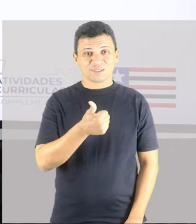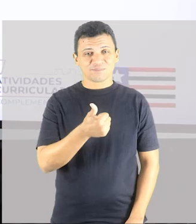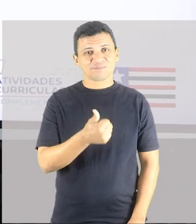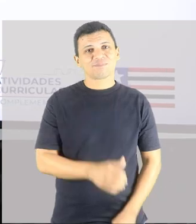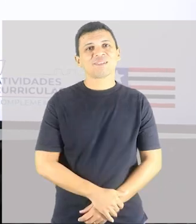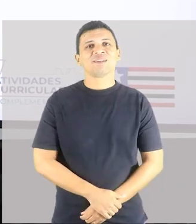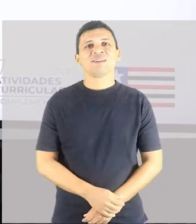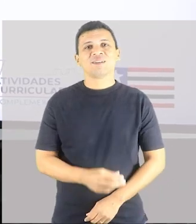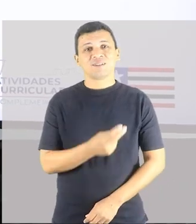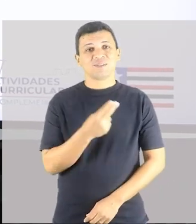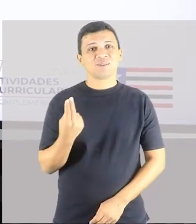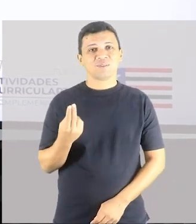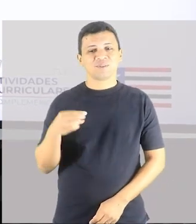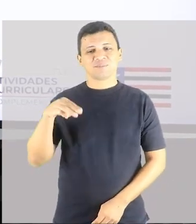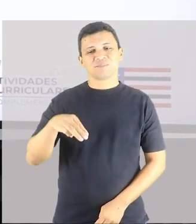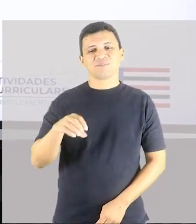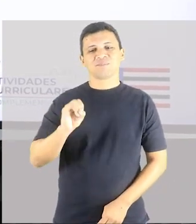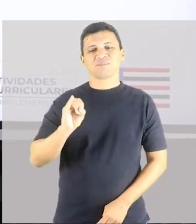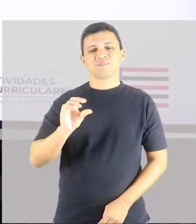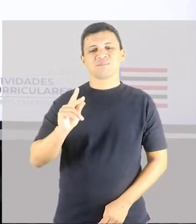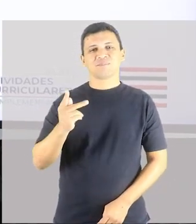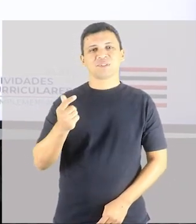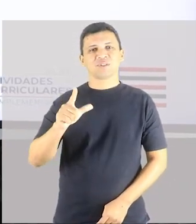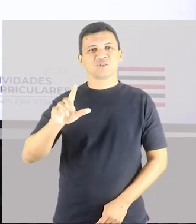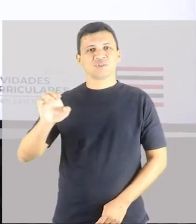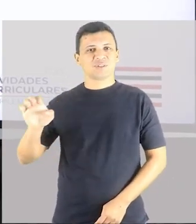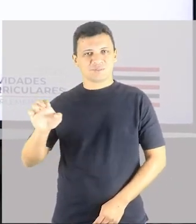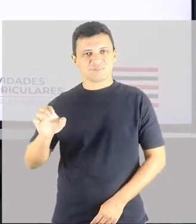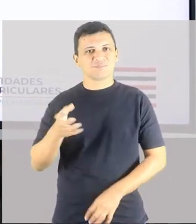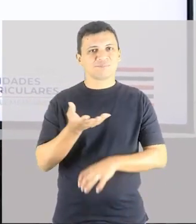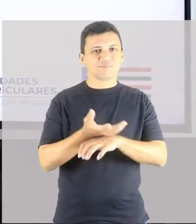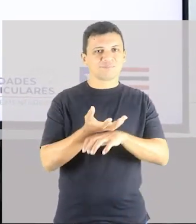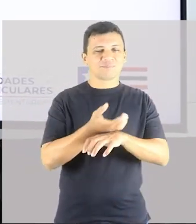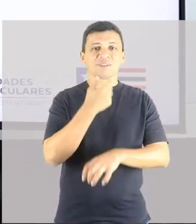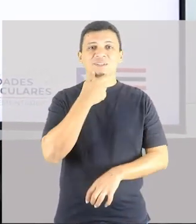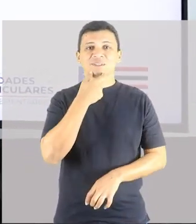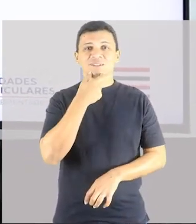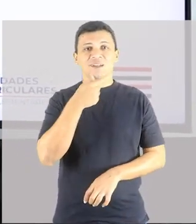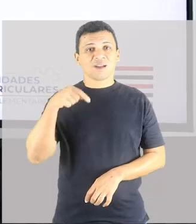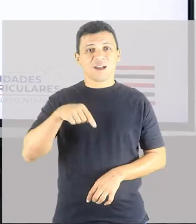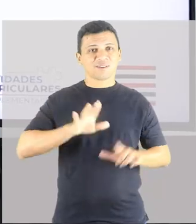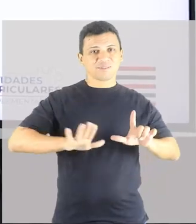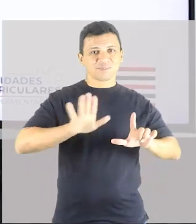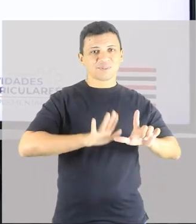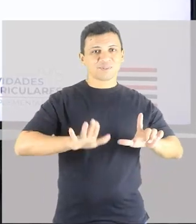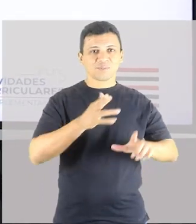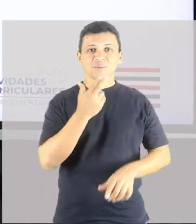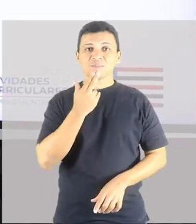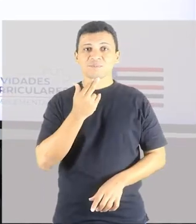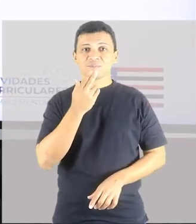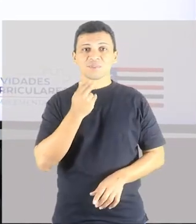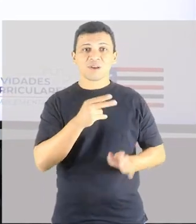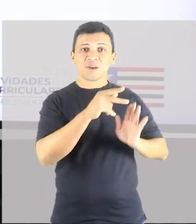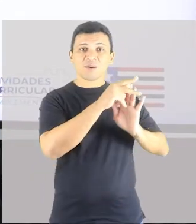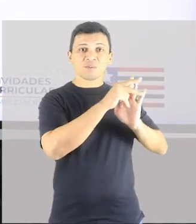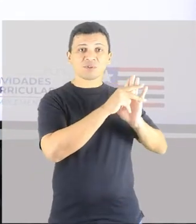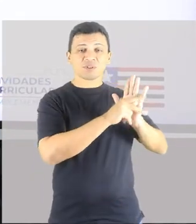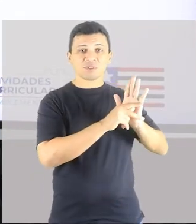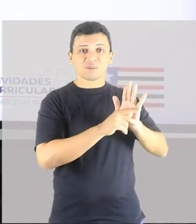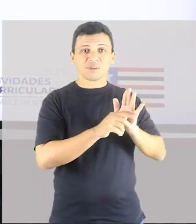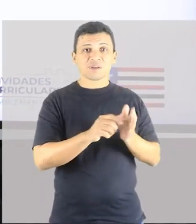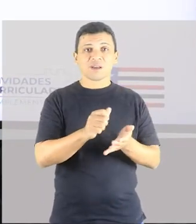Olá pessoal, professora Michele de inglês, aqui com vocês mais uma vez na plataforma Gonçalves Dias, com o projeto Atividades